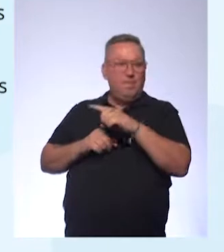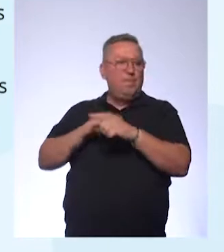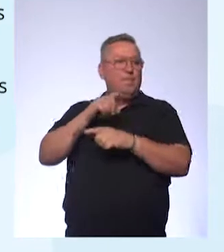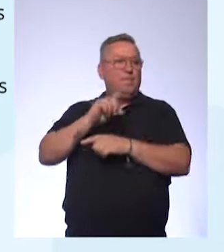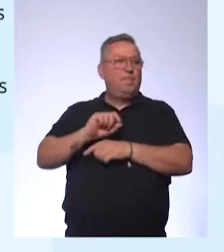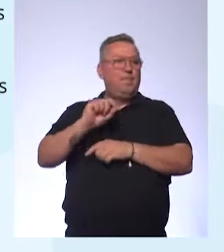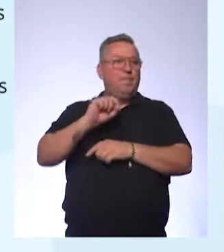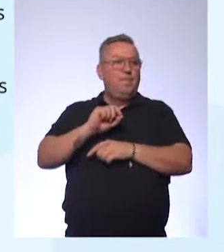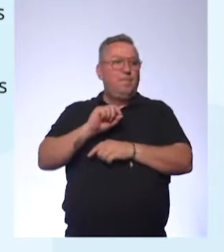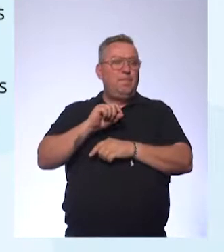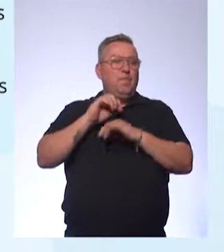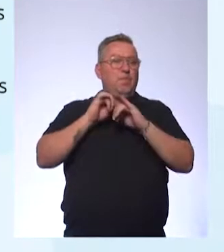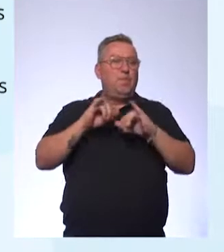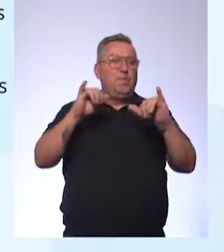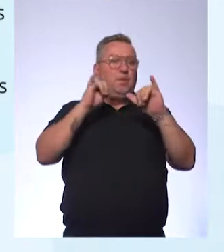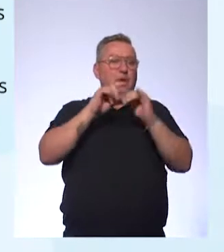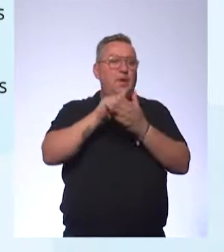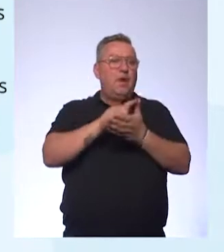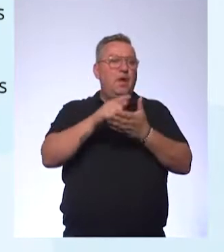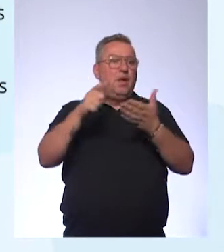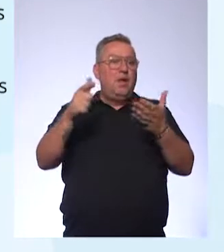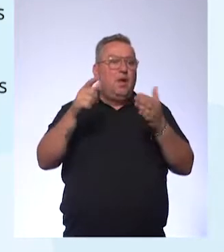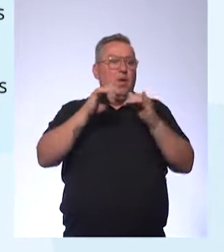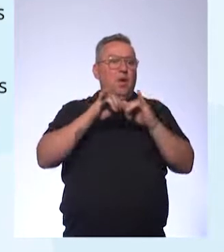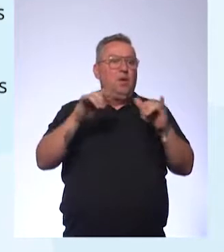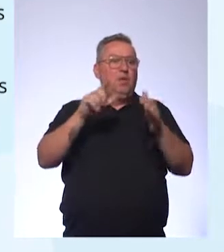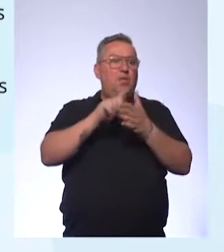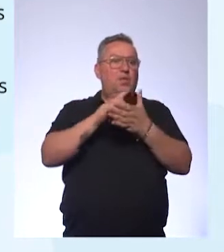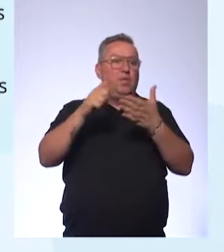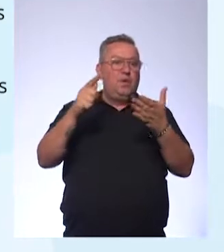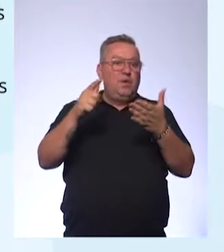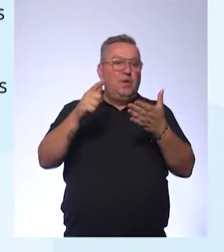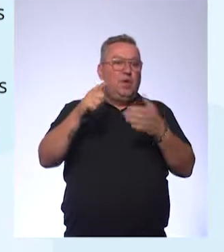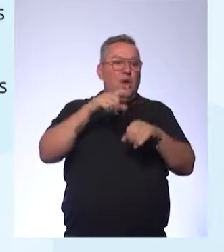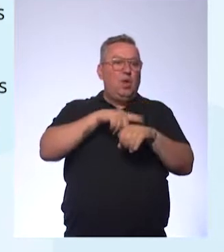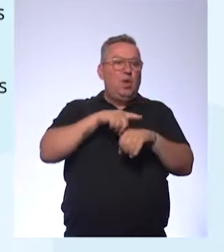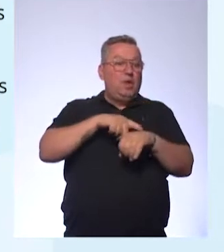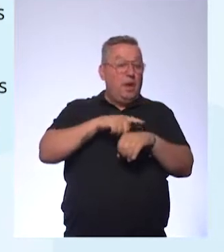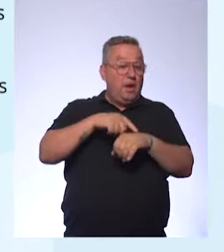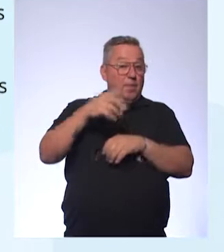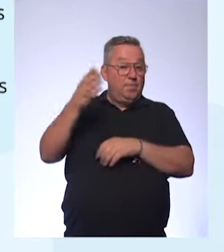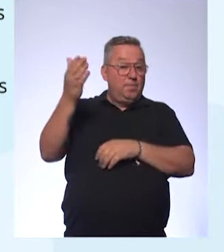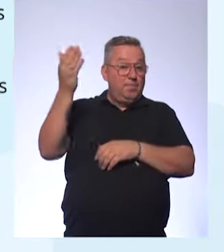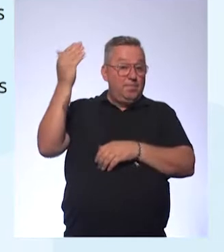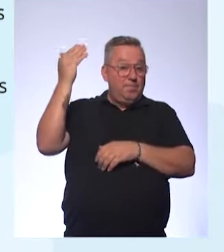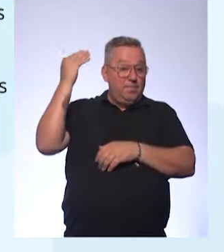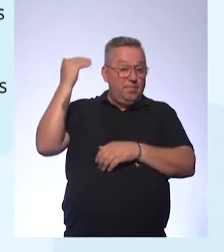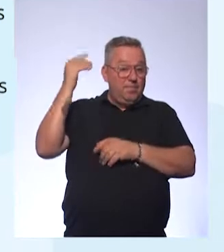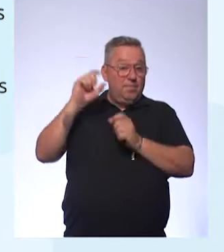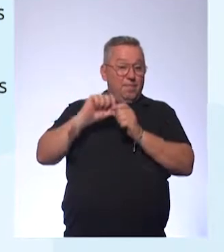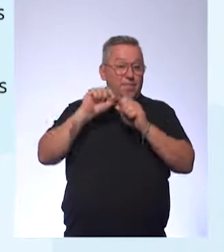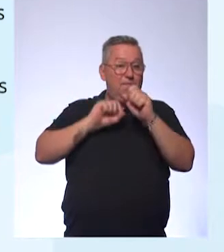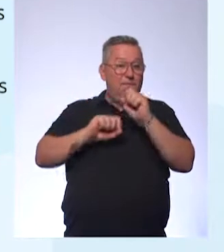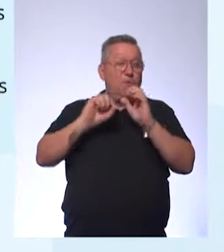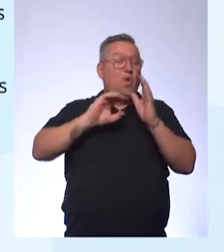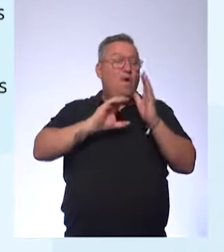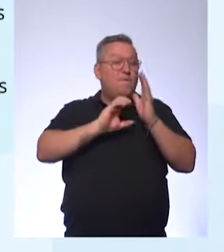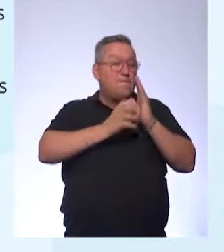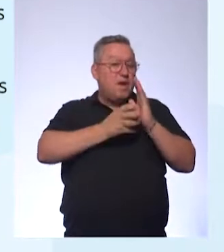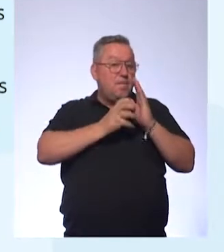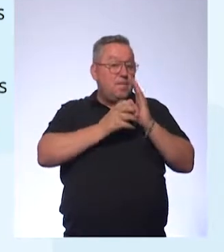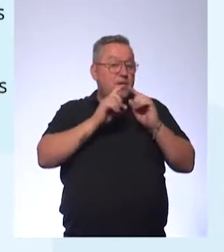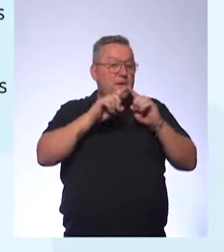uma propaganda de jornal, um anúncio de jornal da época, né? Os anúncios dos jornais foram ferramentas